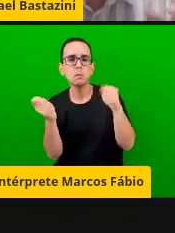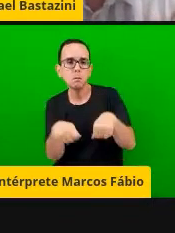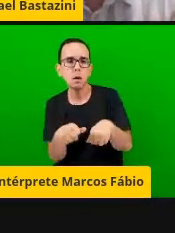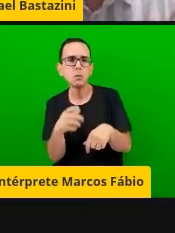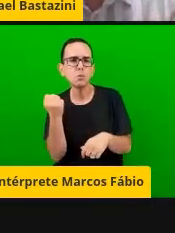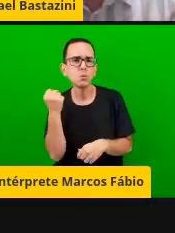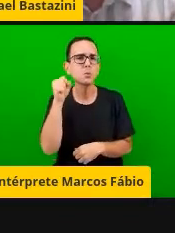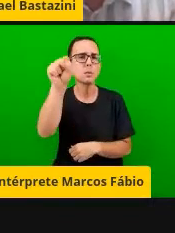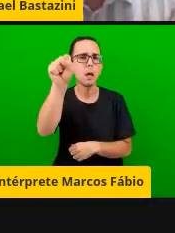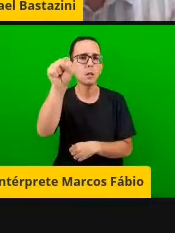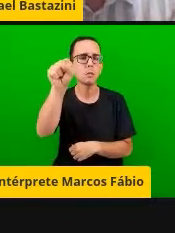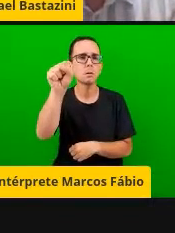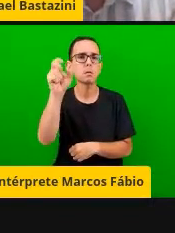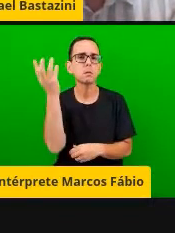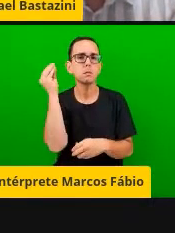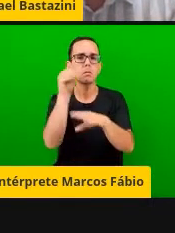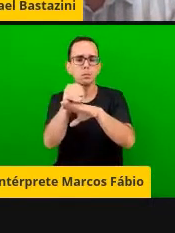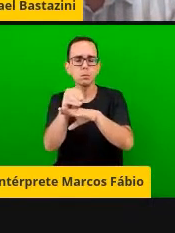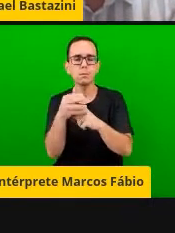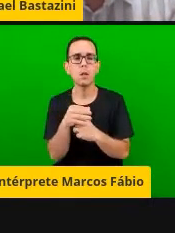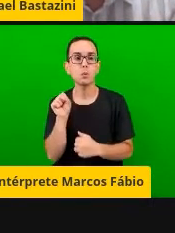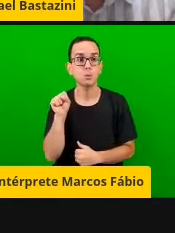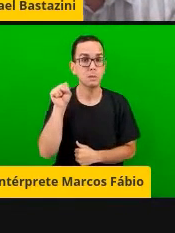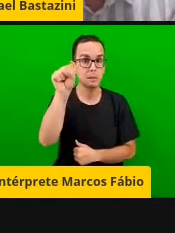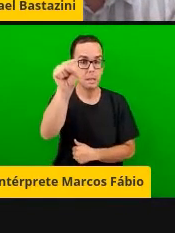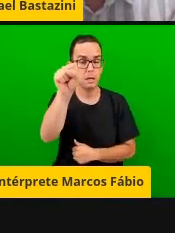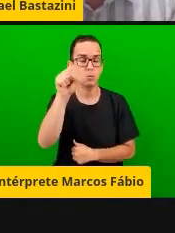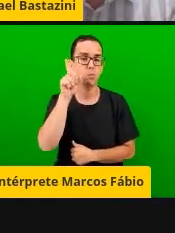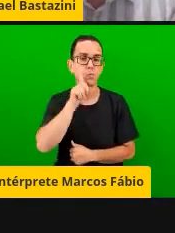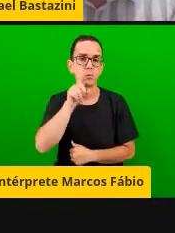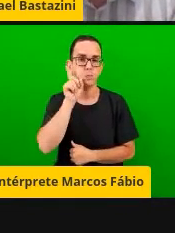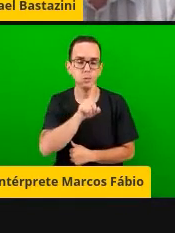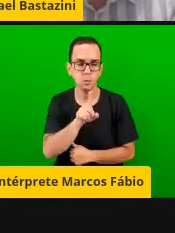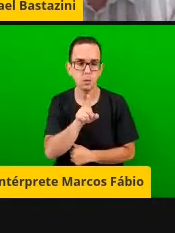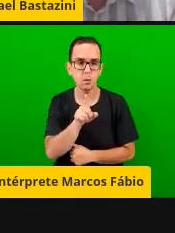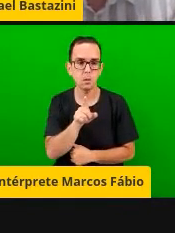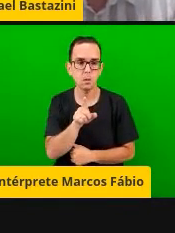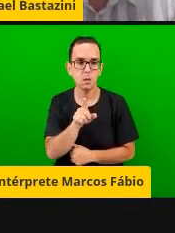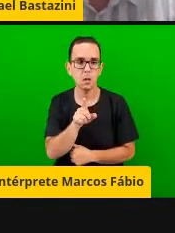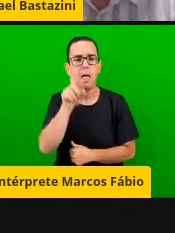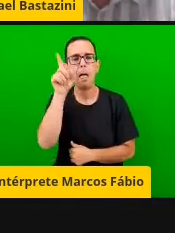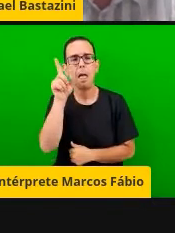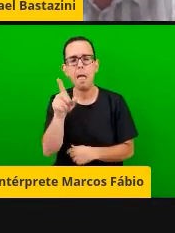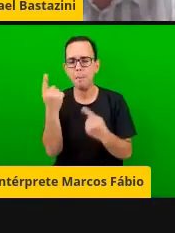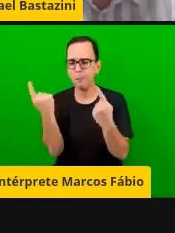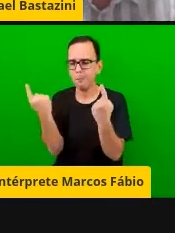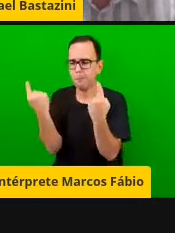e marquem essa passagem. O sucesso da hegemonia americana, ele é